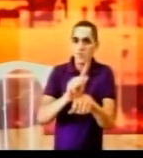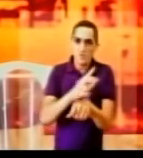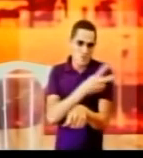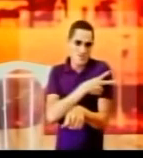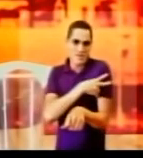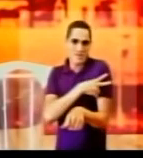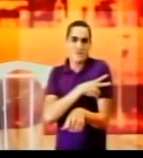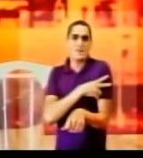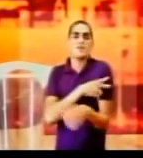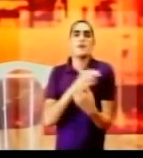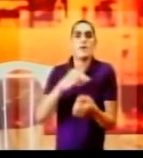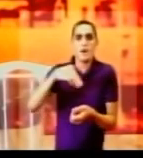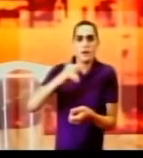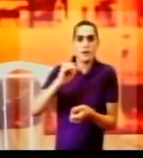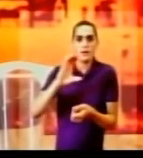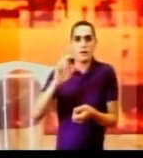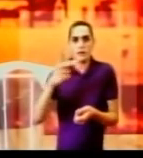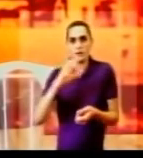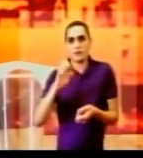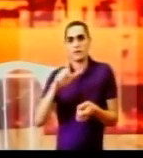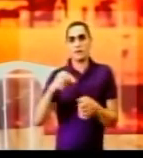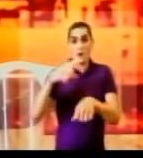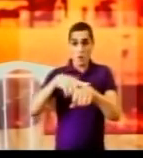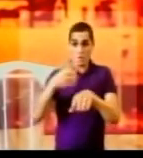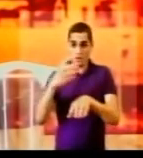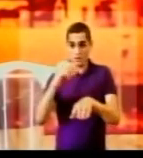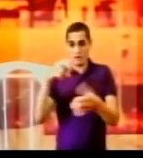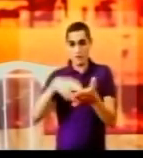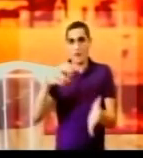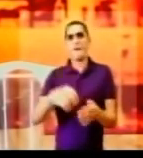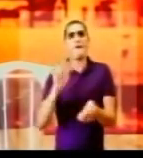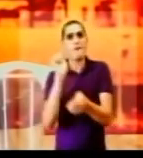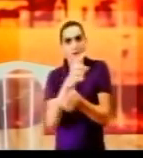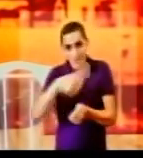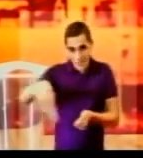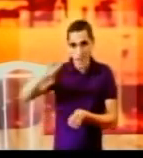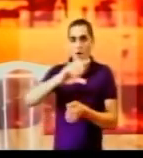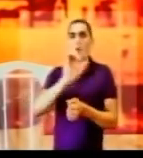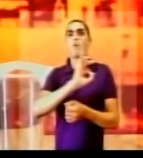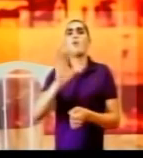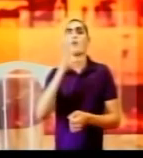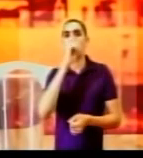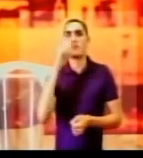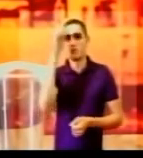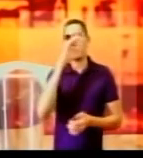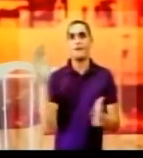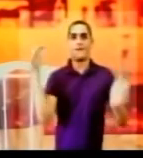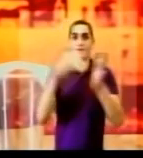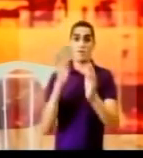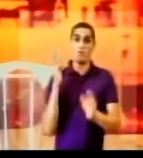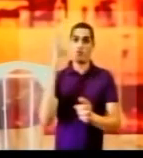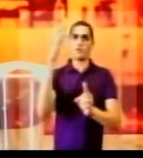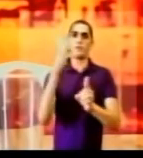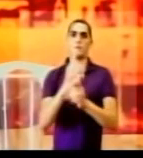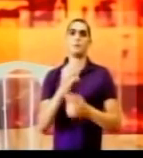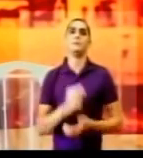a Michela Barcelos, às 10 da manhã. Nós aguardamos vocês, um ótimo fim de semana e até lá.